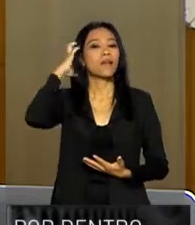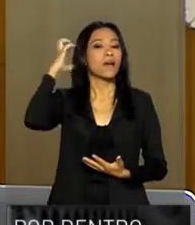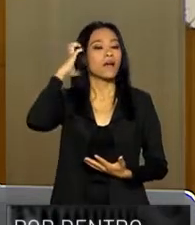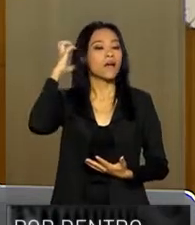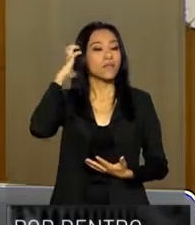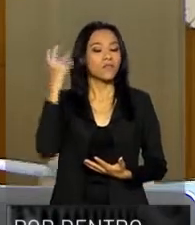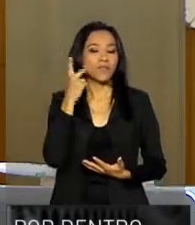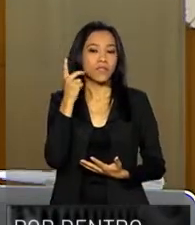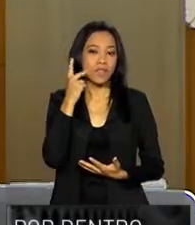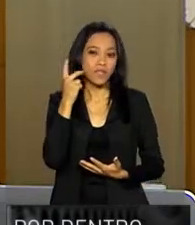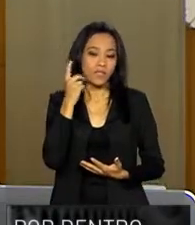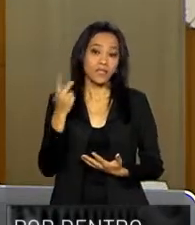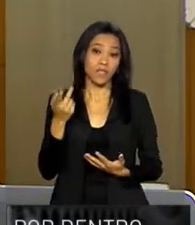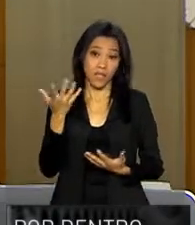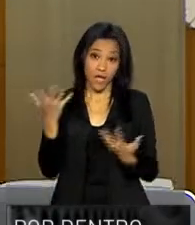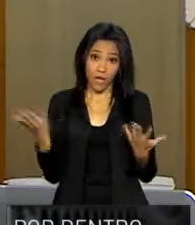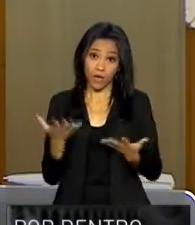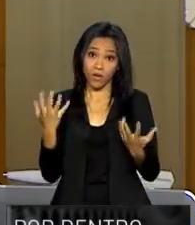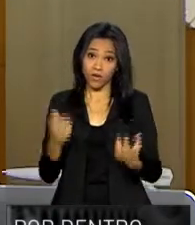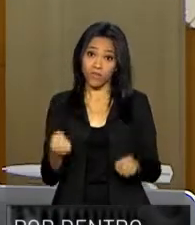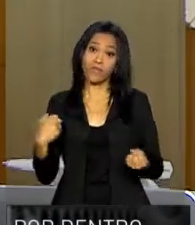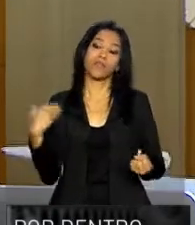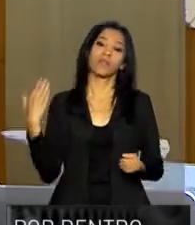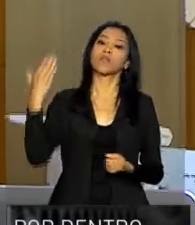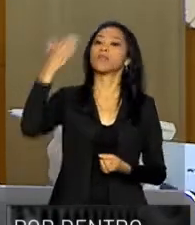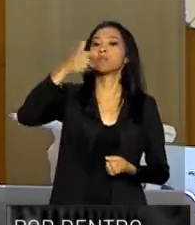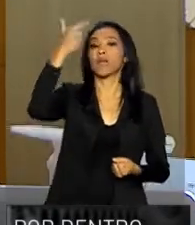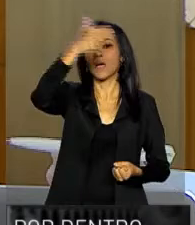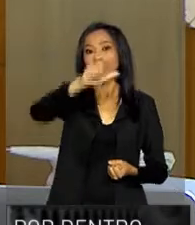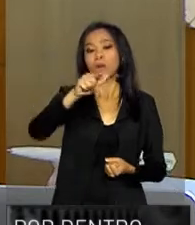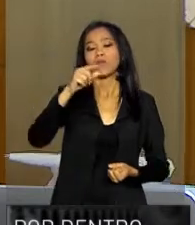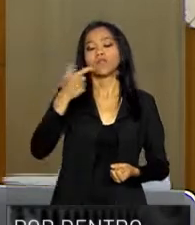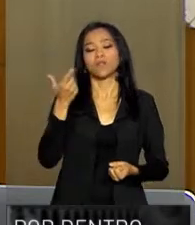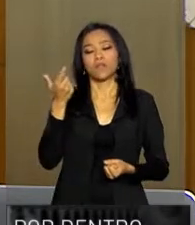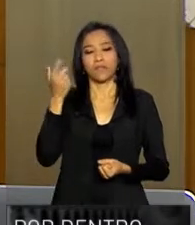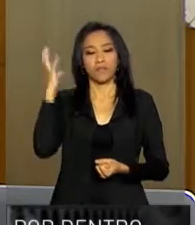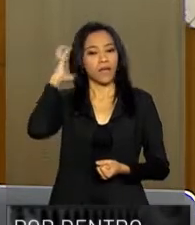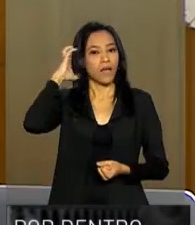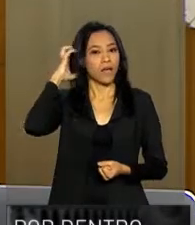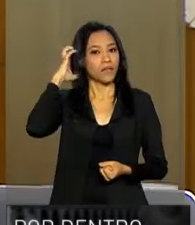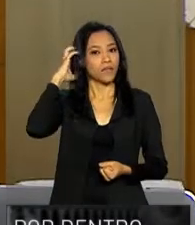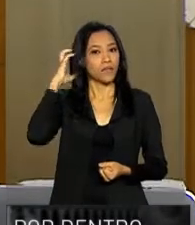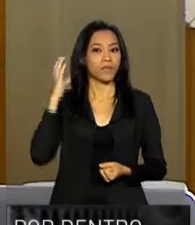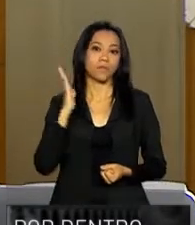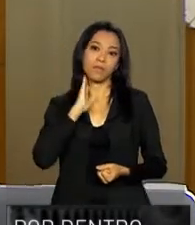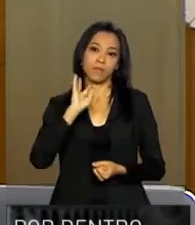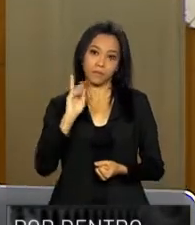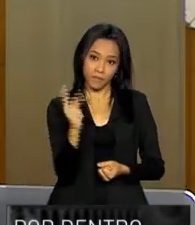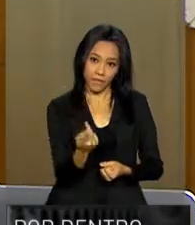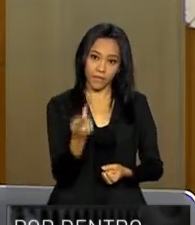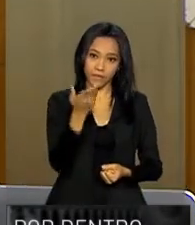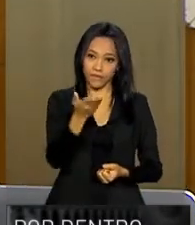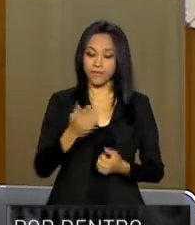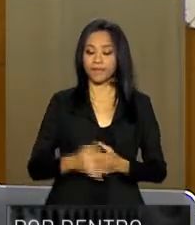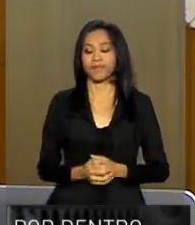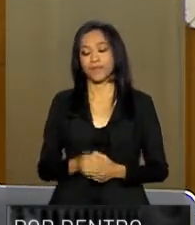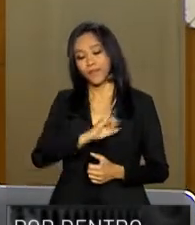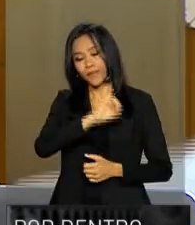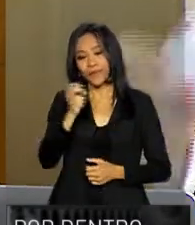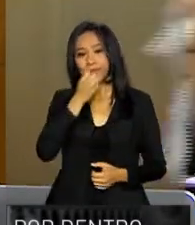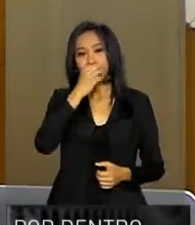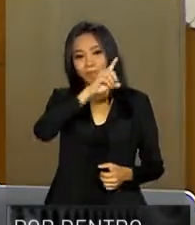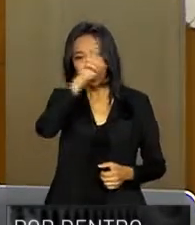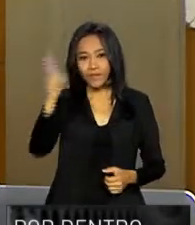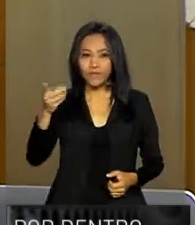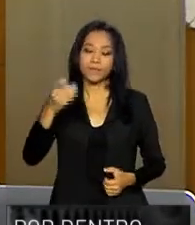bosco de fortaleza no ceará ea gente segue agora até à rádio itatiaia em belo horizonte minas gerais júnior moreira na linha com a gente lá júnior bom dia